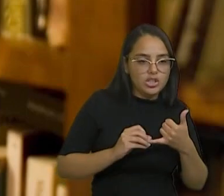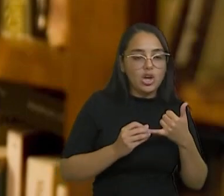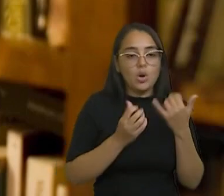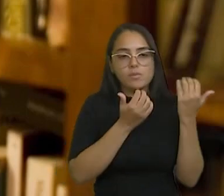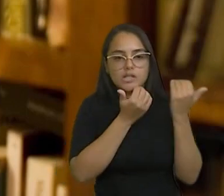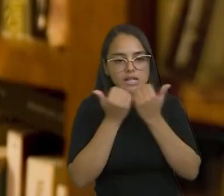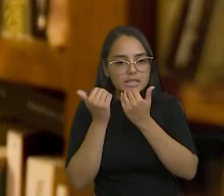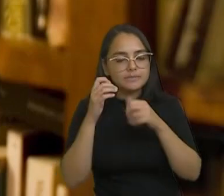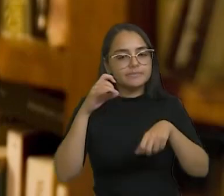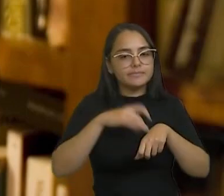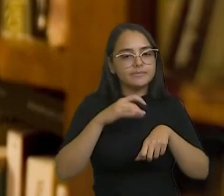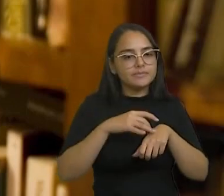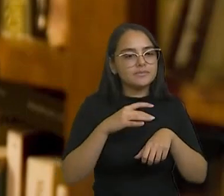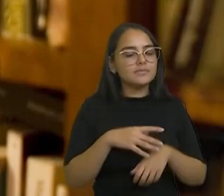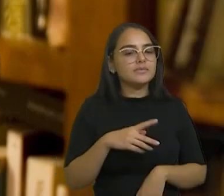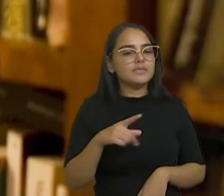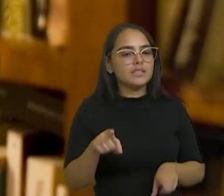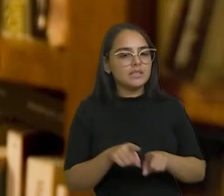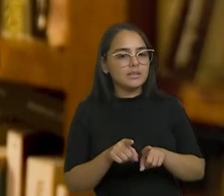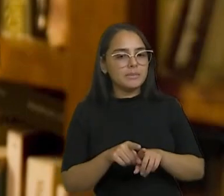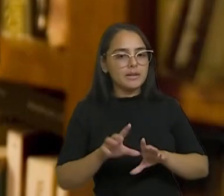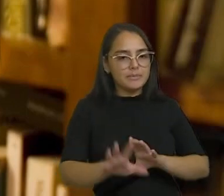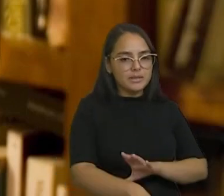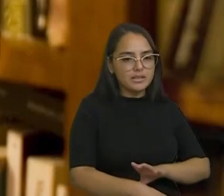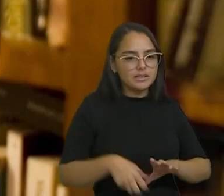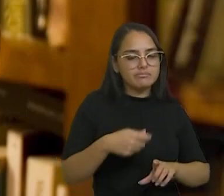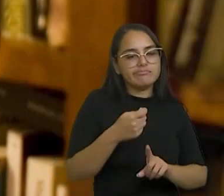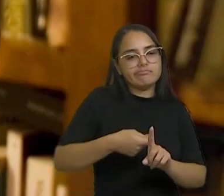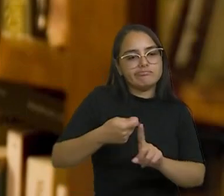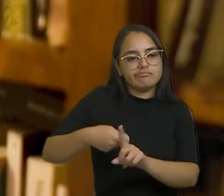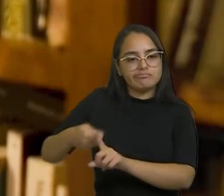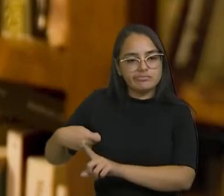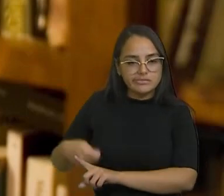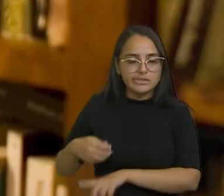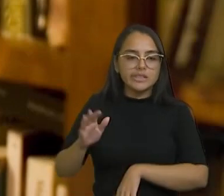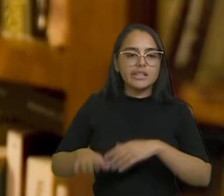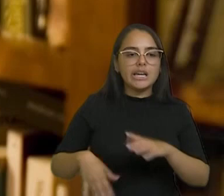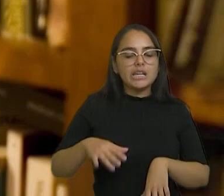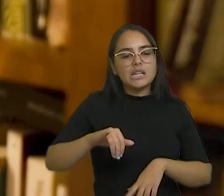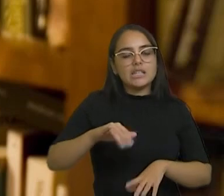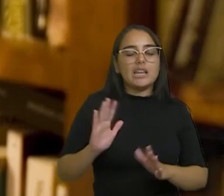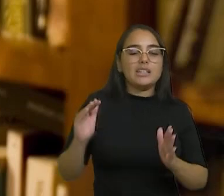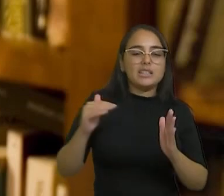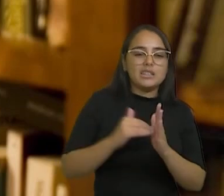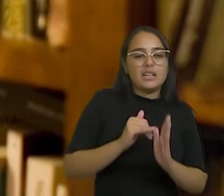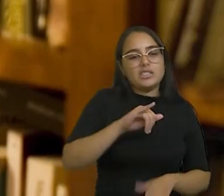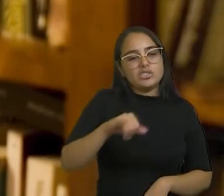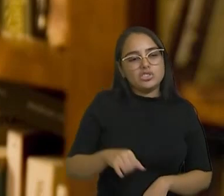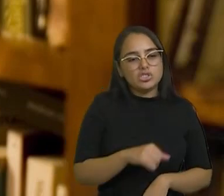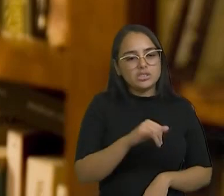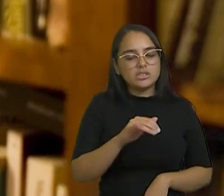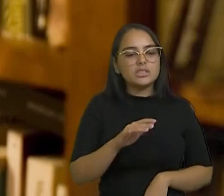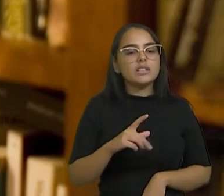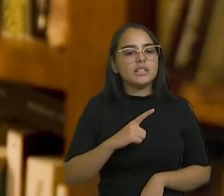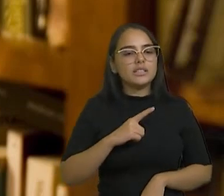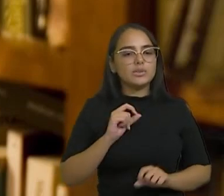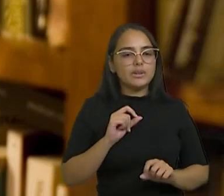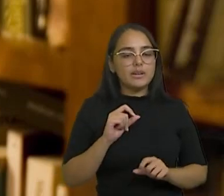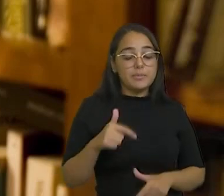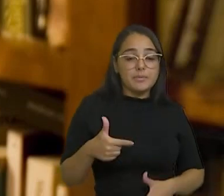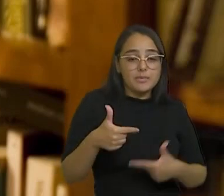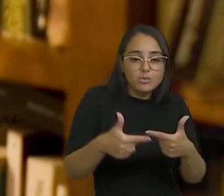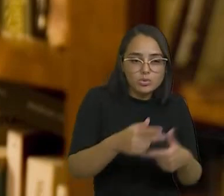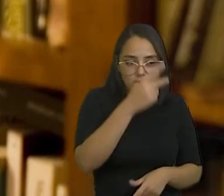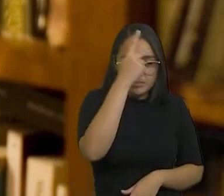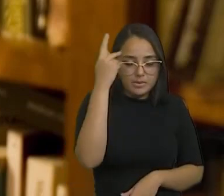cedo. O precioso tubérculo, a mandioca, meses, podendo atravessar janeiros. Nesse ínterim, os guerreiros da